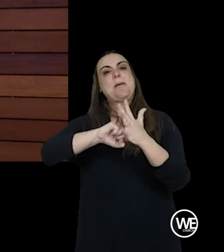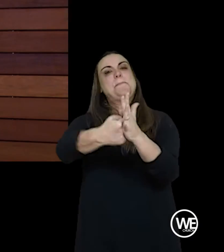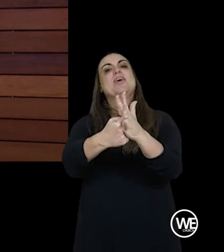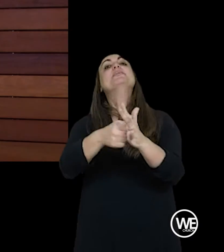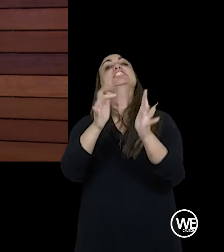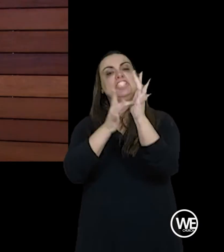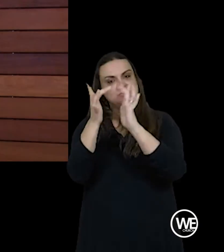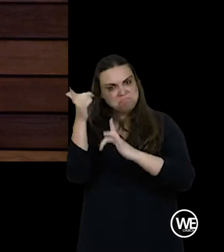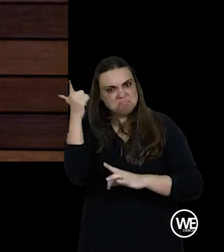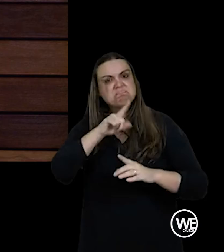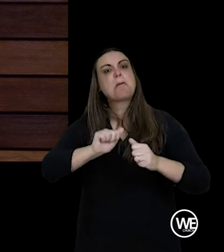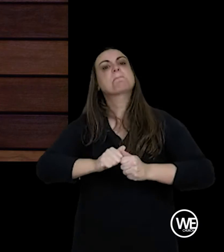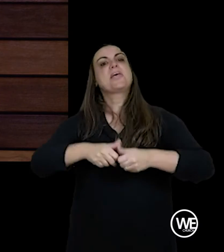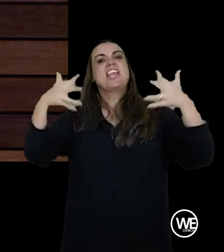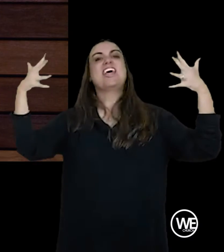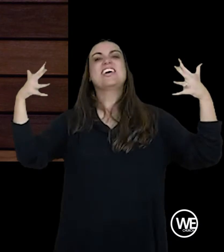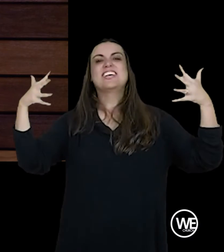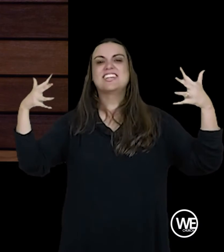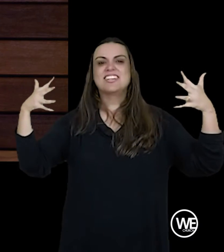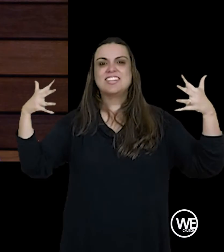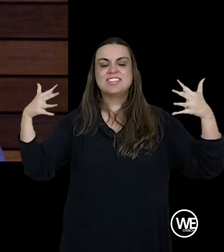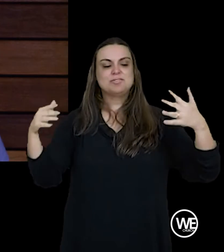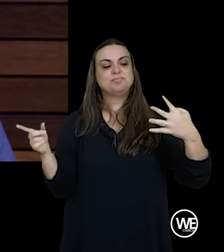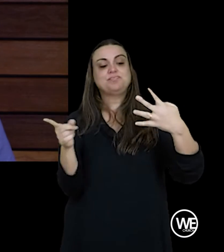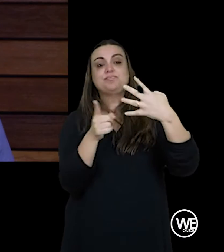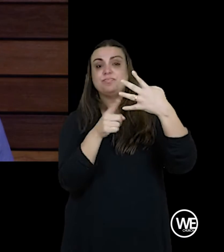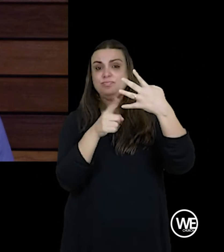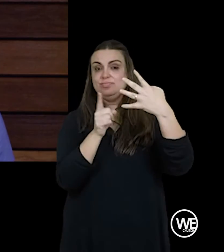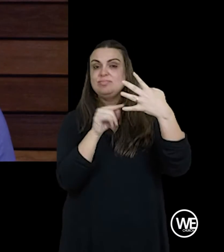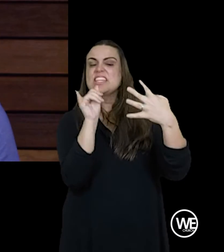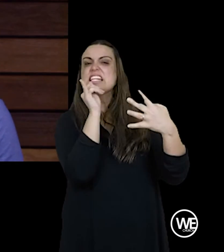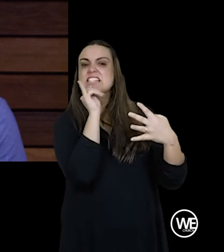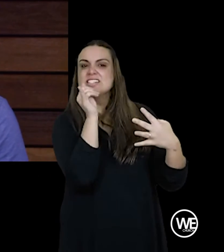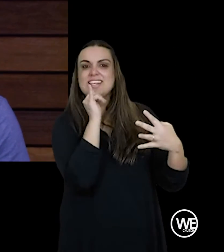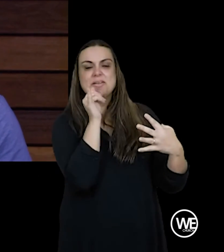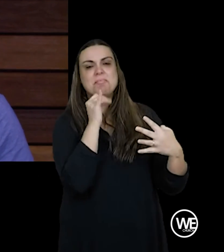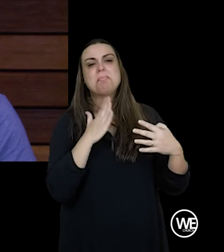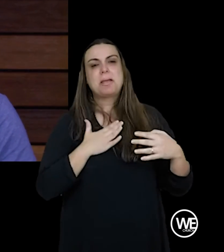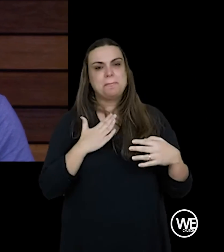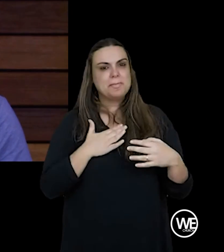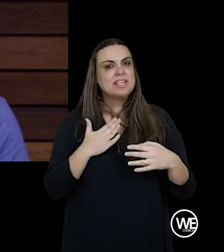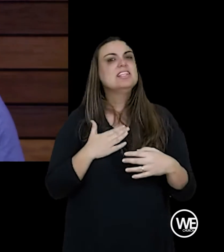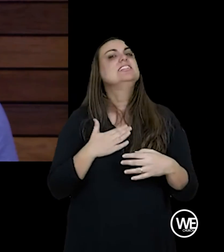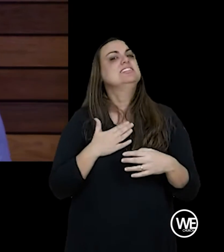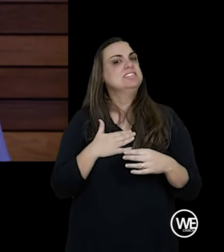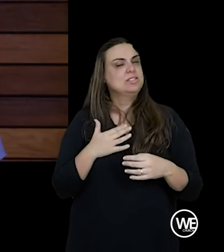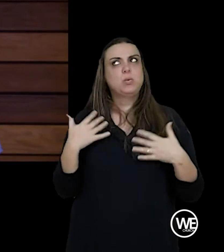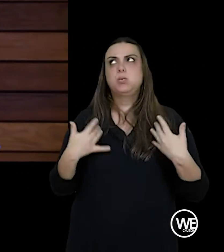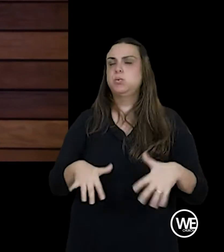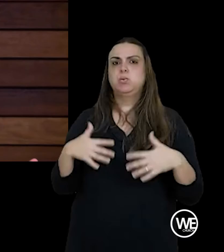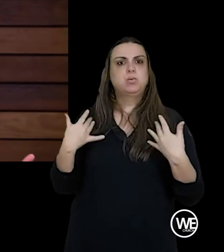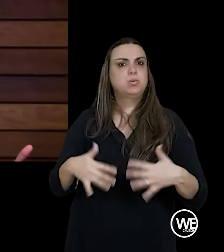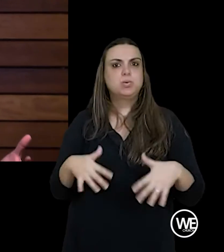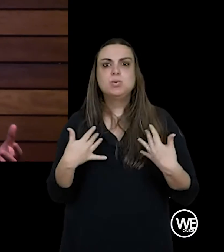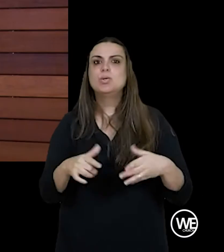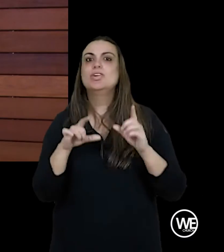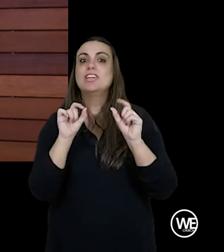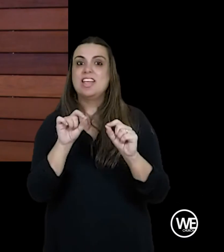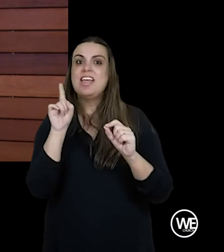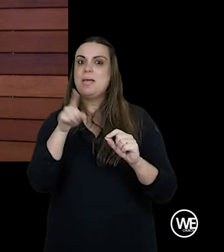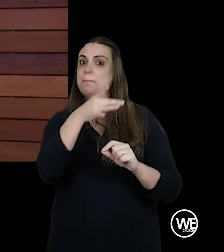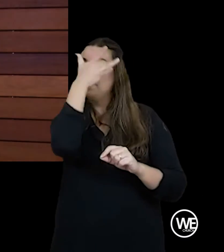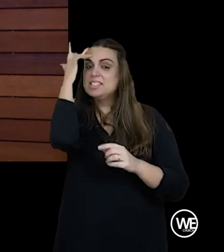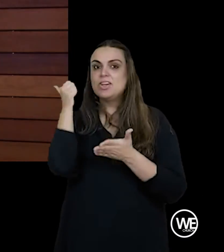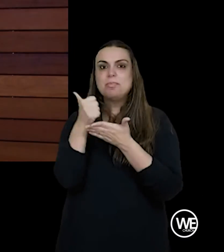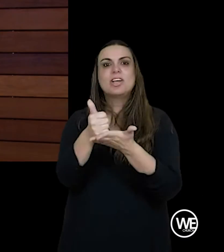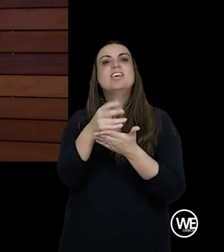fazer o milagre, né? E o quarto exemplo, que para mim já conta com ação de pessoas, né? É